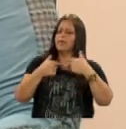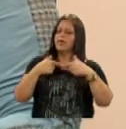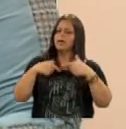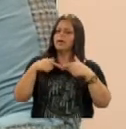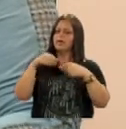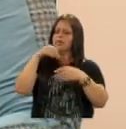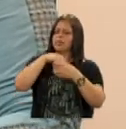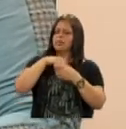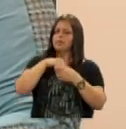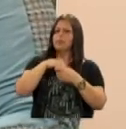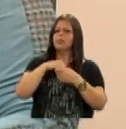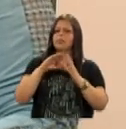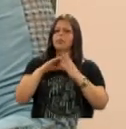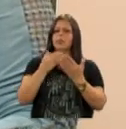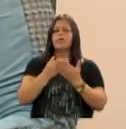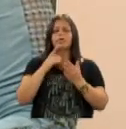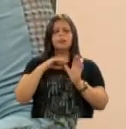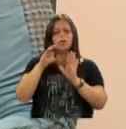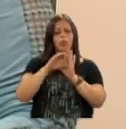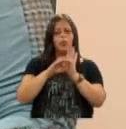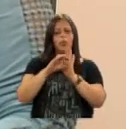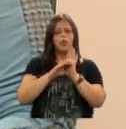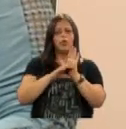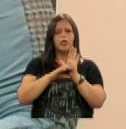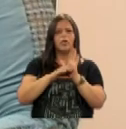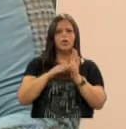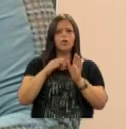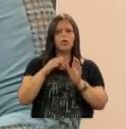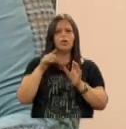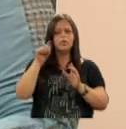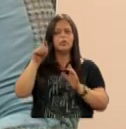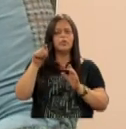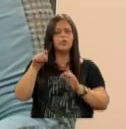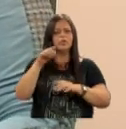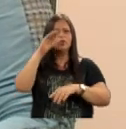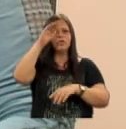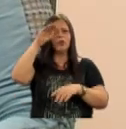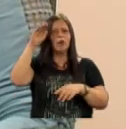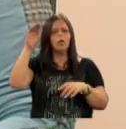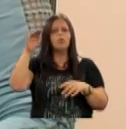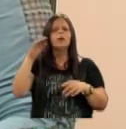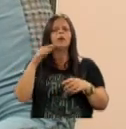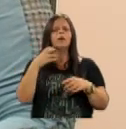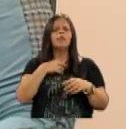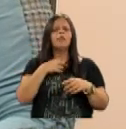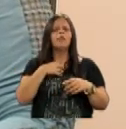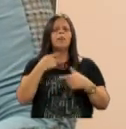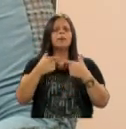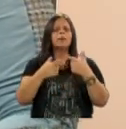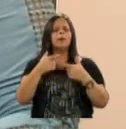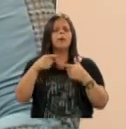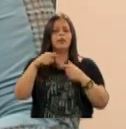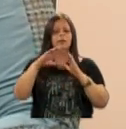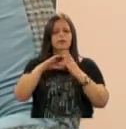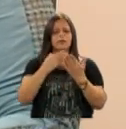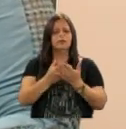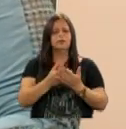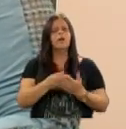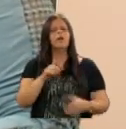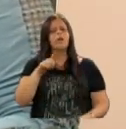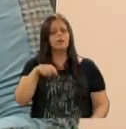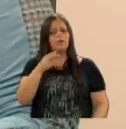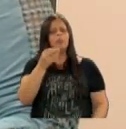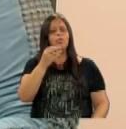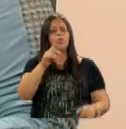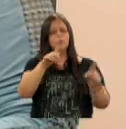escola nós temos que ter um currículo adaptado a este aluno e de que forma nós vamos trabalhar e dentro da escola é só ver os meus sentidos são